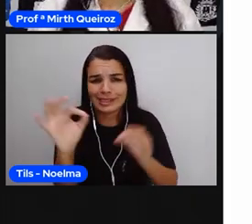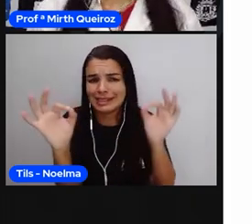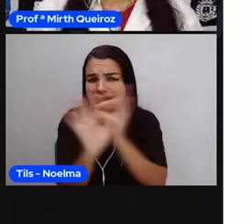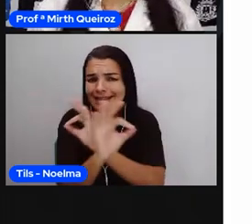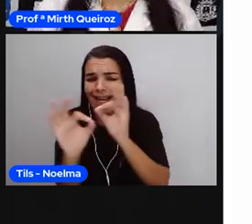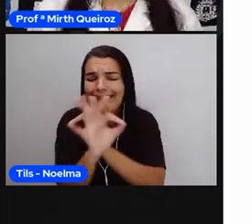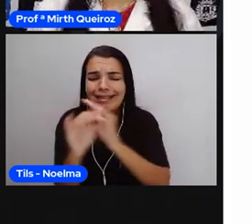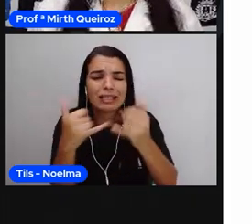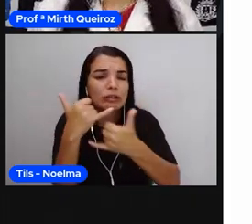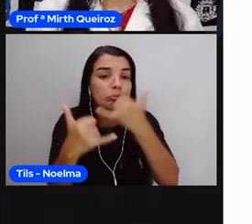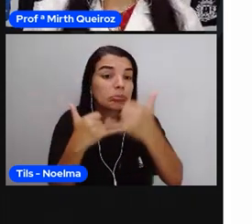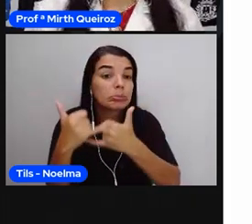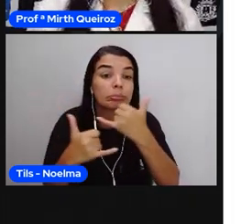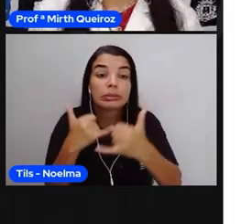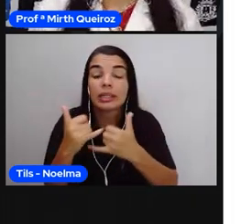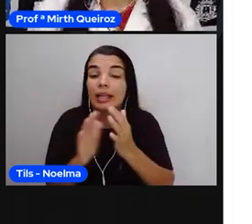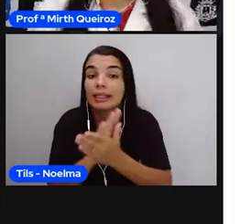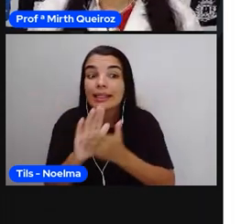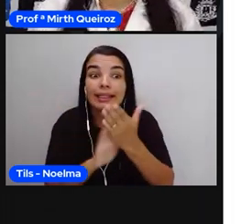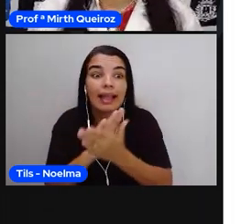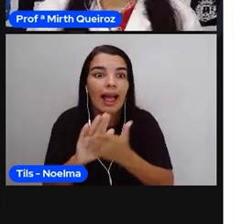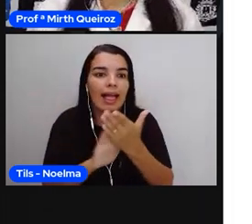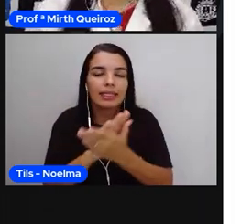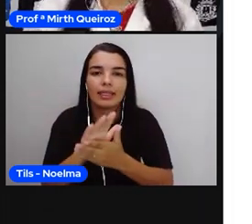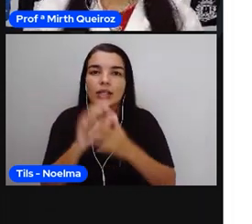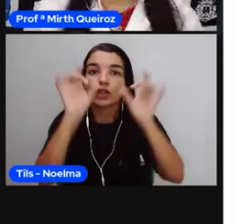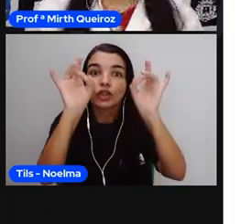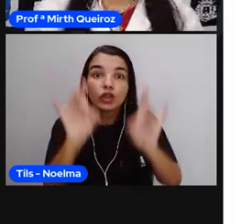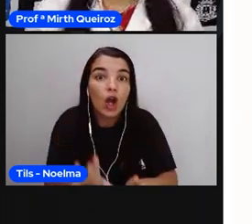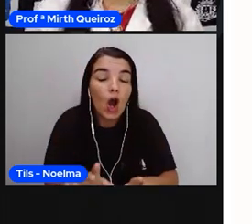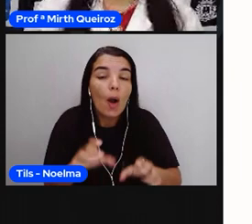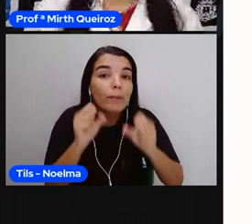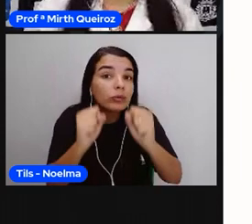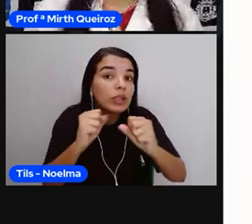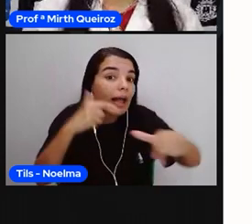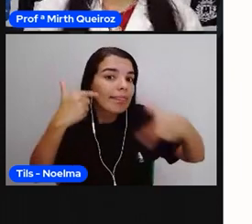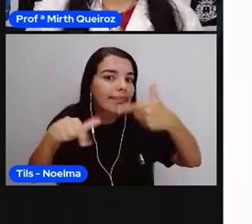brincar. Elas eram criadas já para o trabalho.